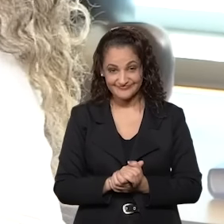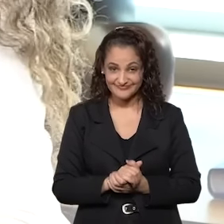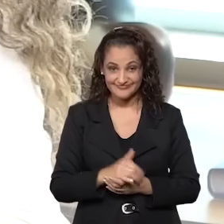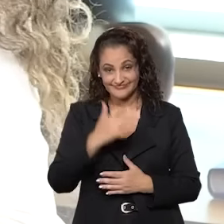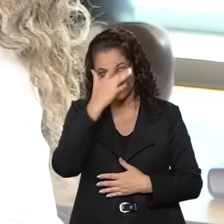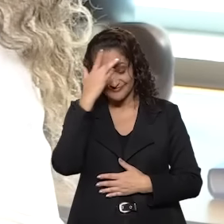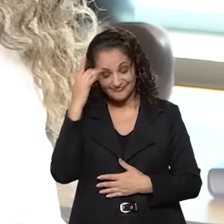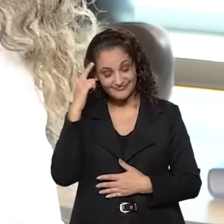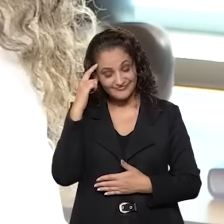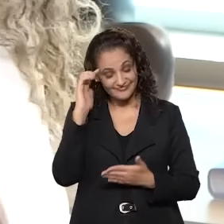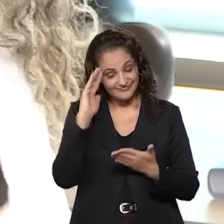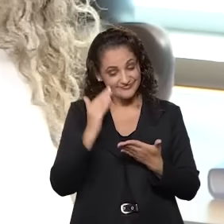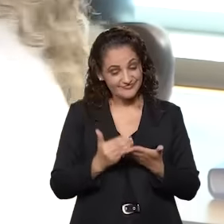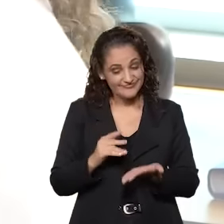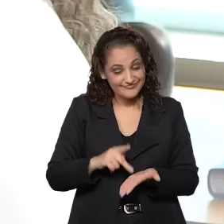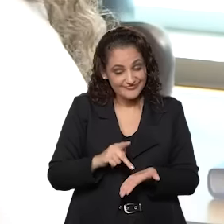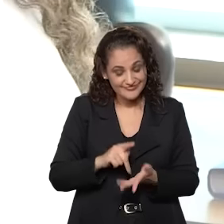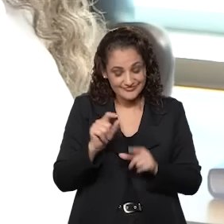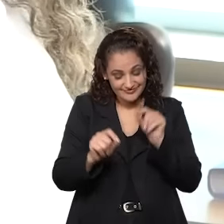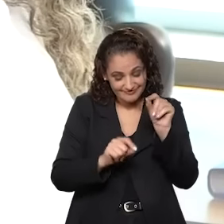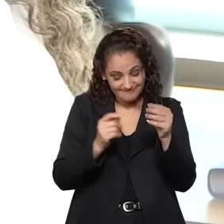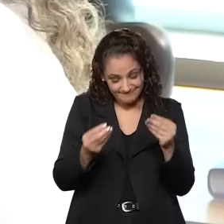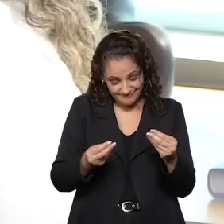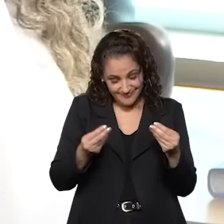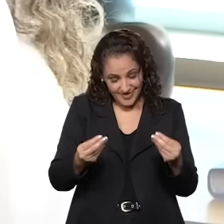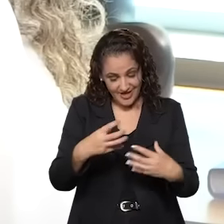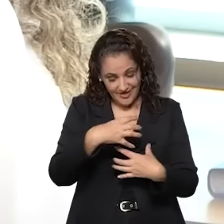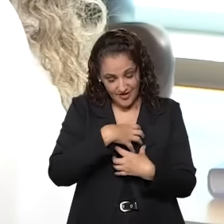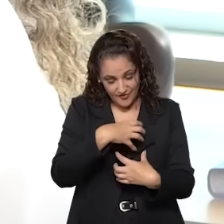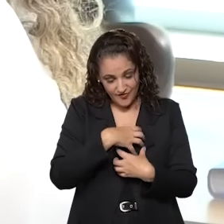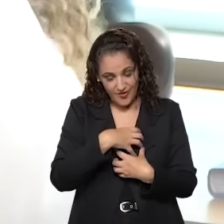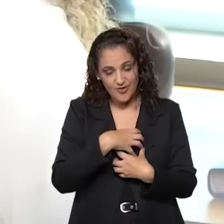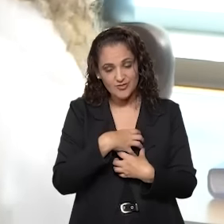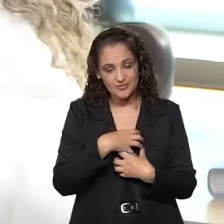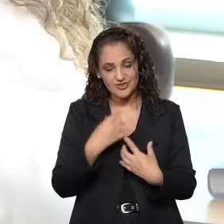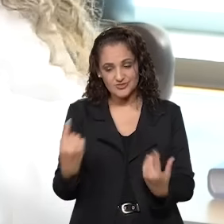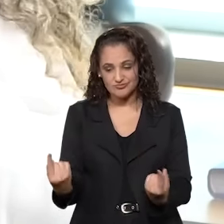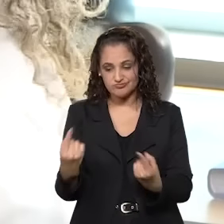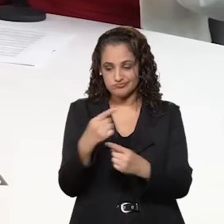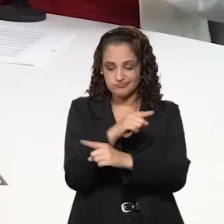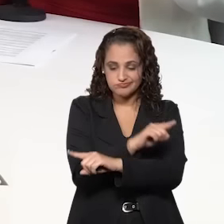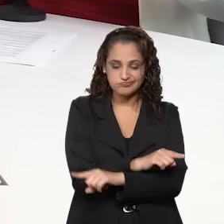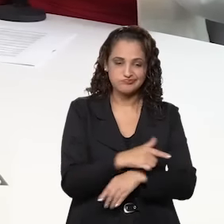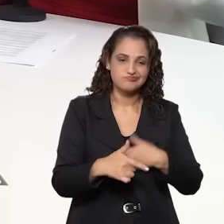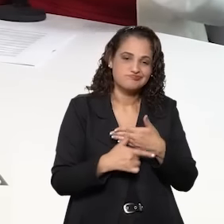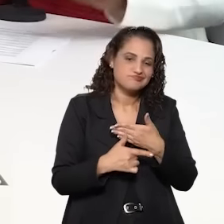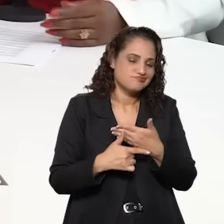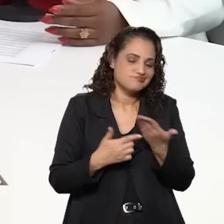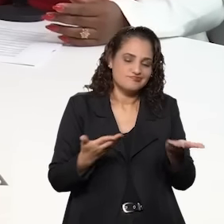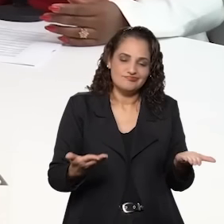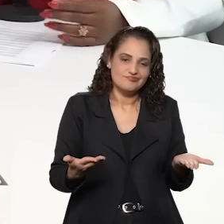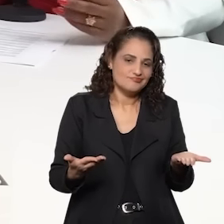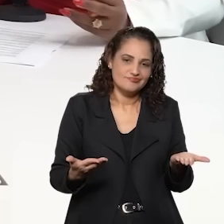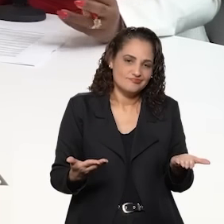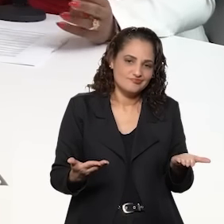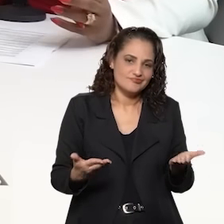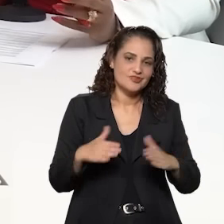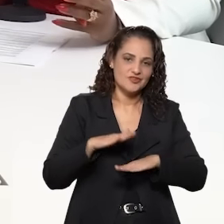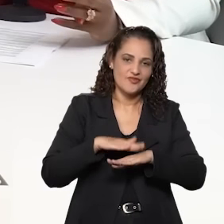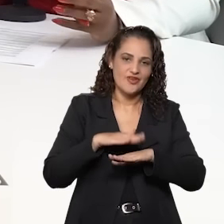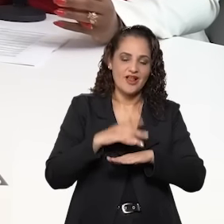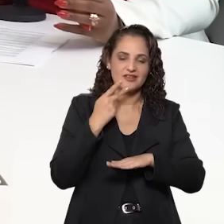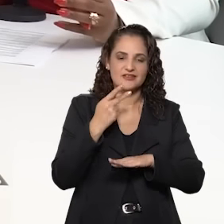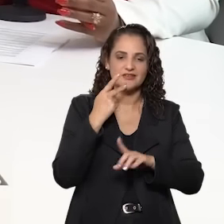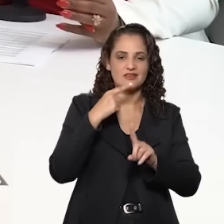realmente acredita que isso é é é é uma forma de inverter os papéis aí né quando a gente fala de ações